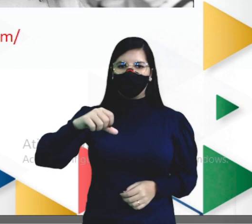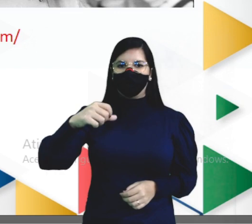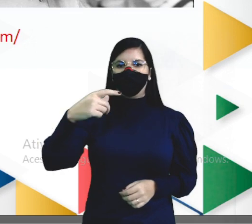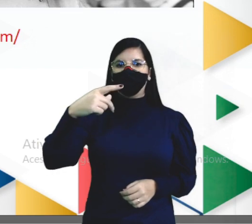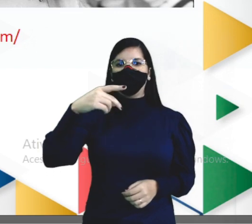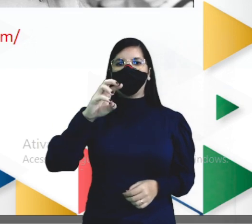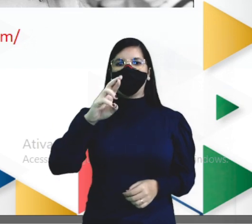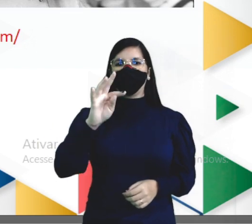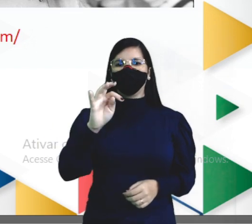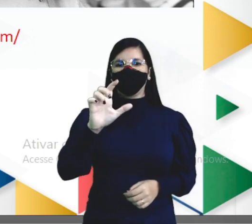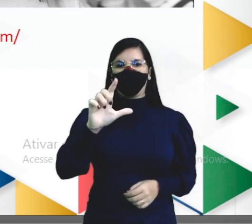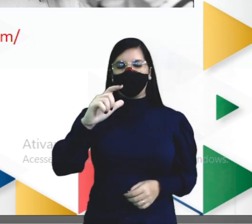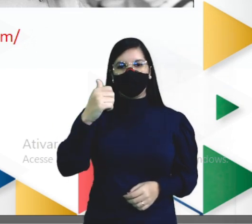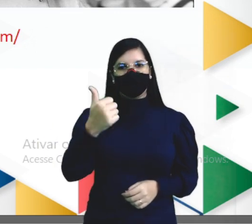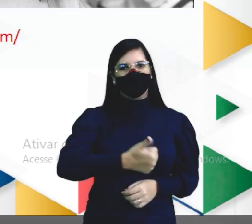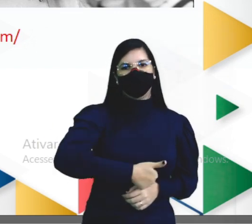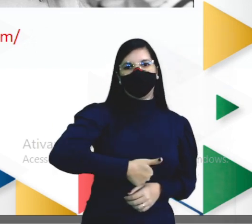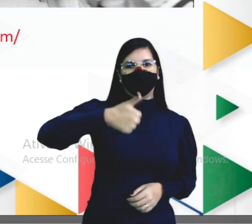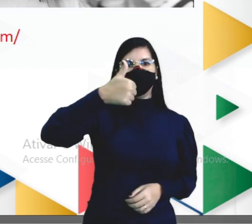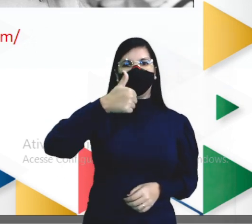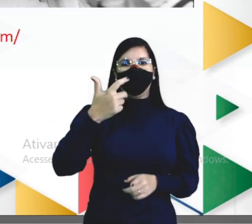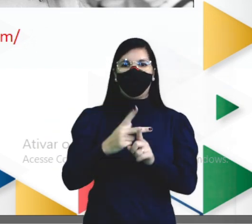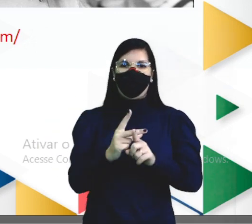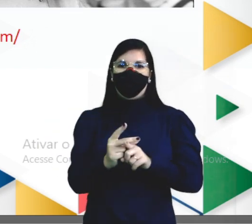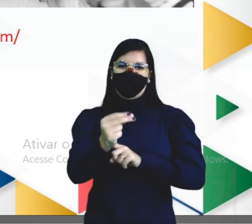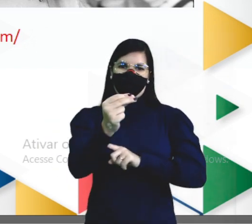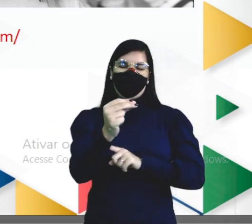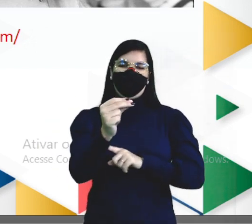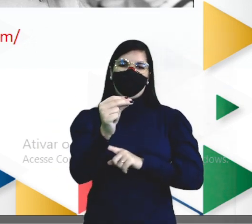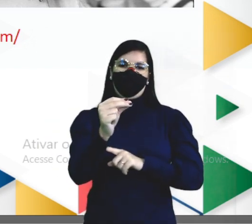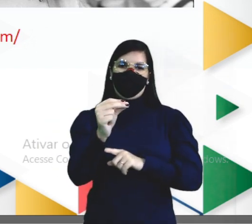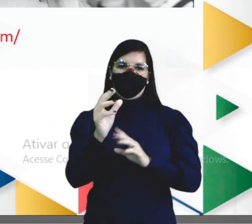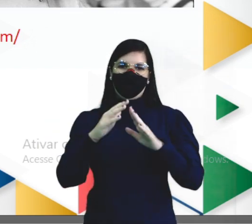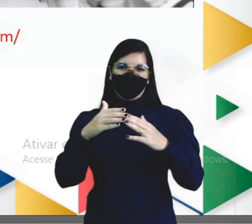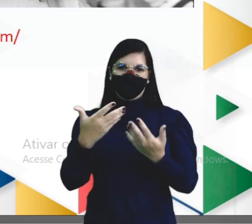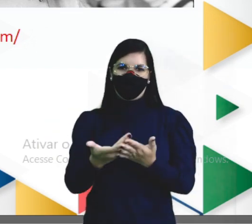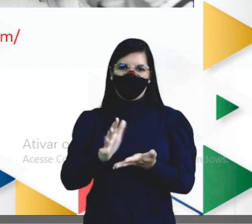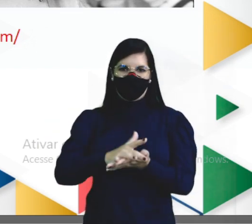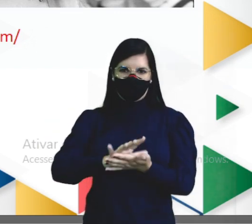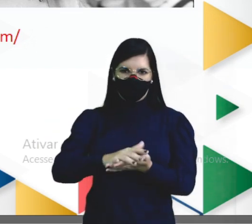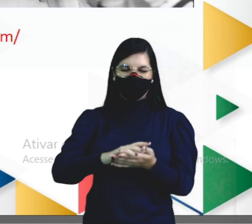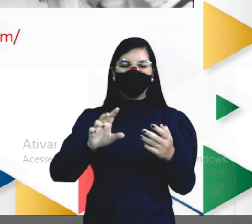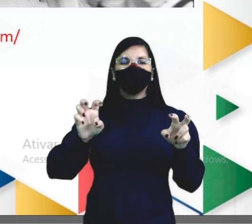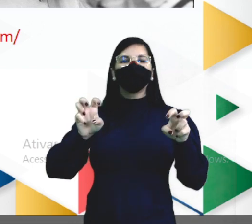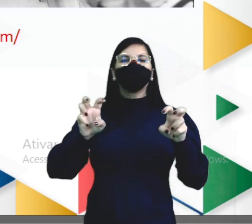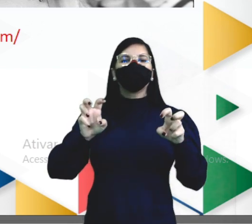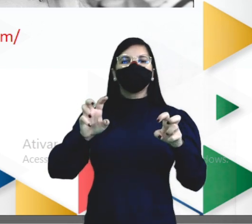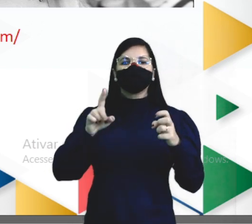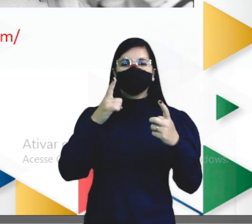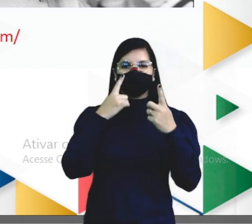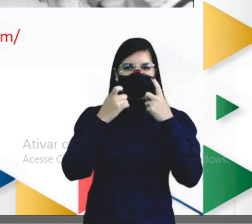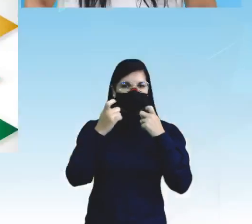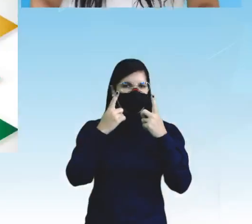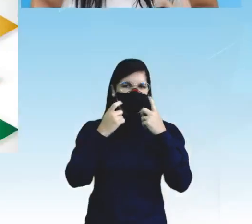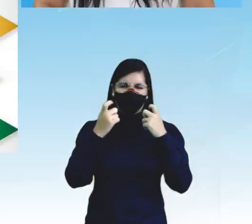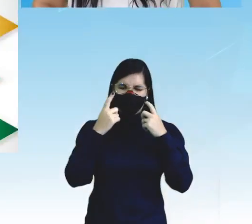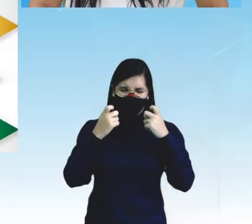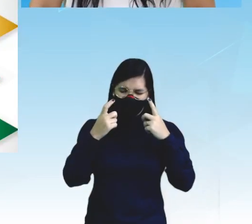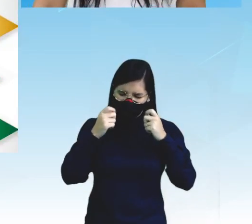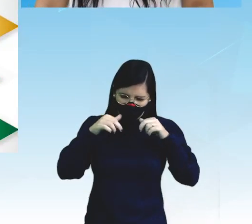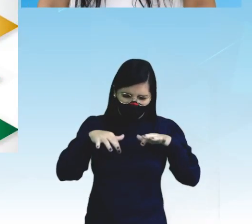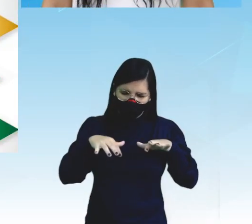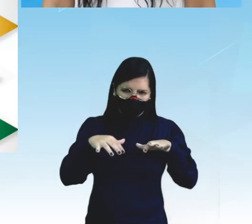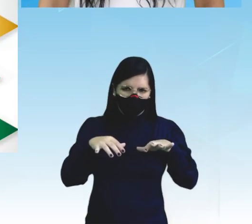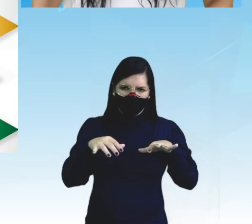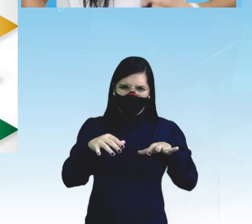foi a primeira vencedora do concurso de escola com a sua composição Não Adianta Chorar. Então, assim, desde sempre, então, ela já